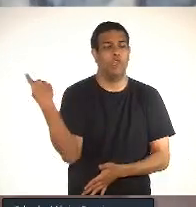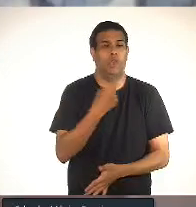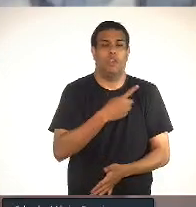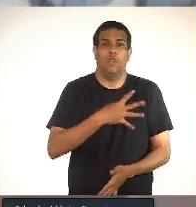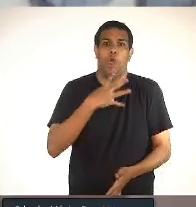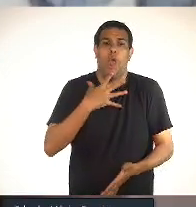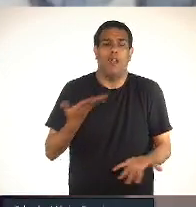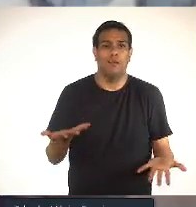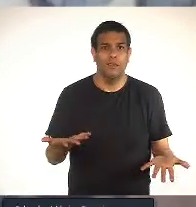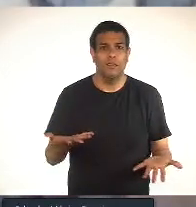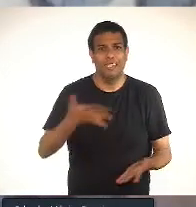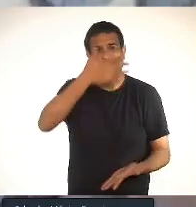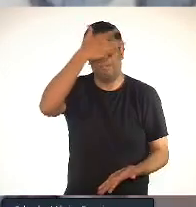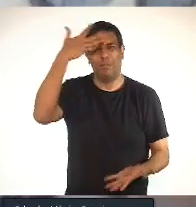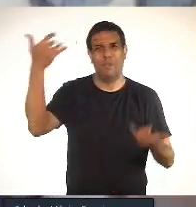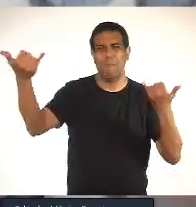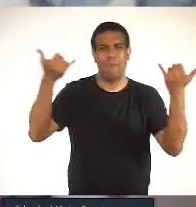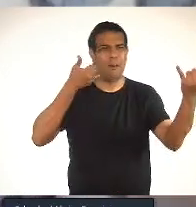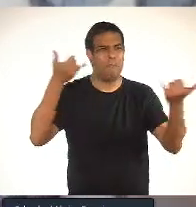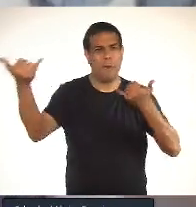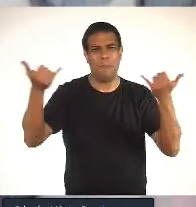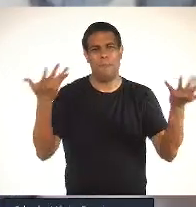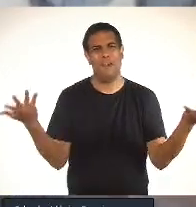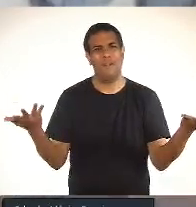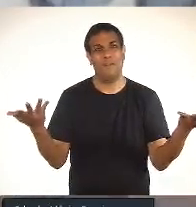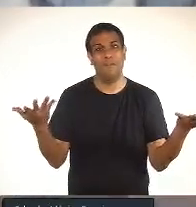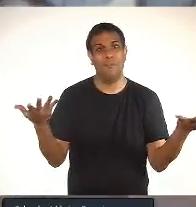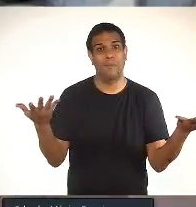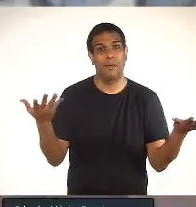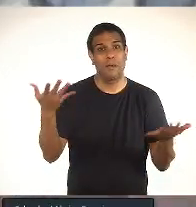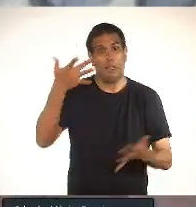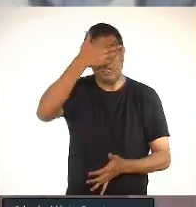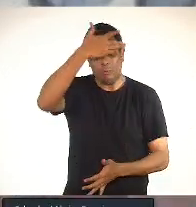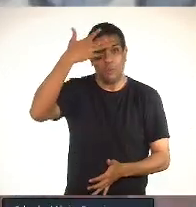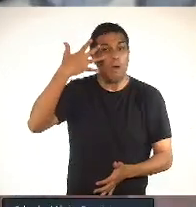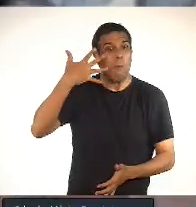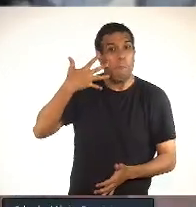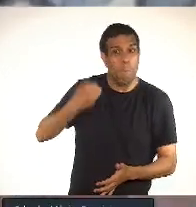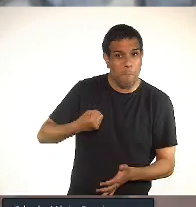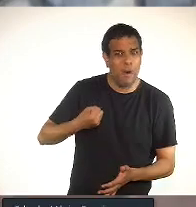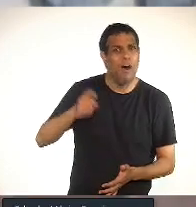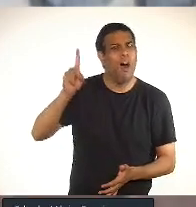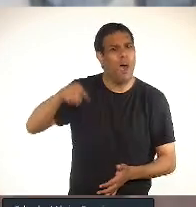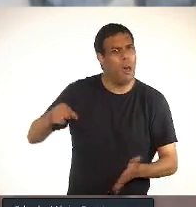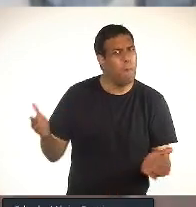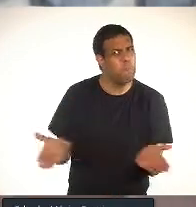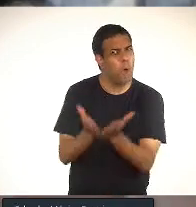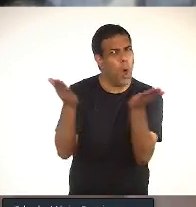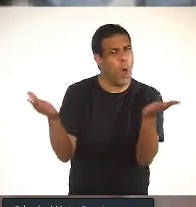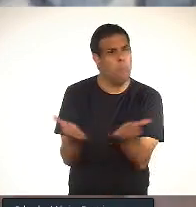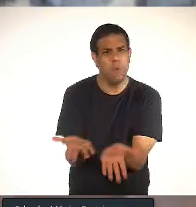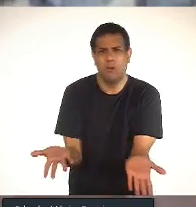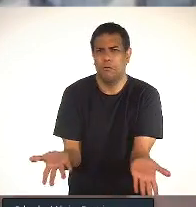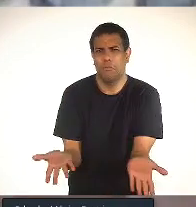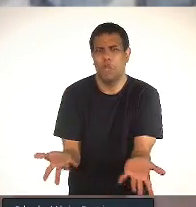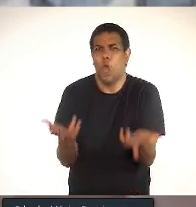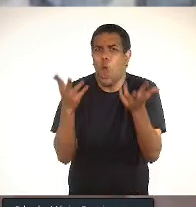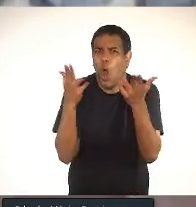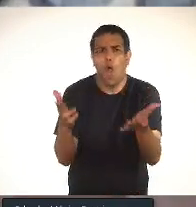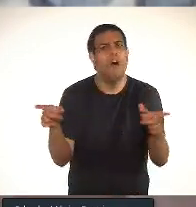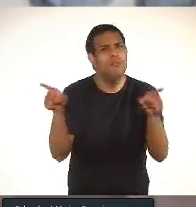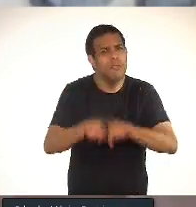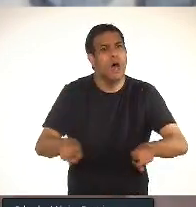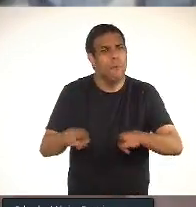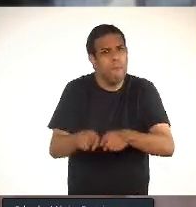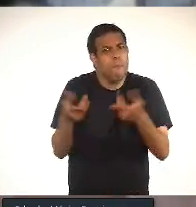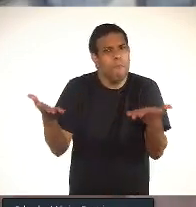fugir. As pessoas dizem, mas os brancos também empobrecem, as pessoas brancas também estão entre